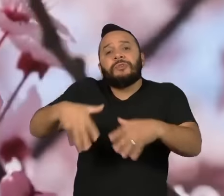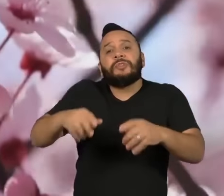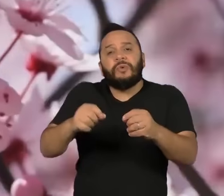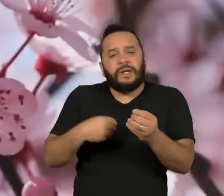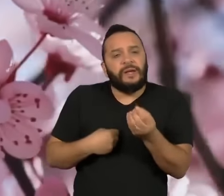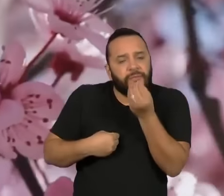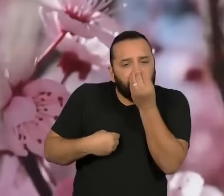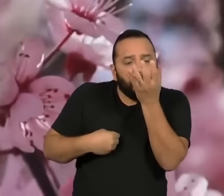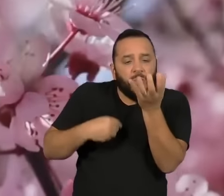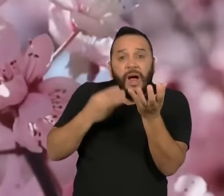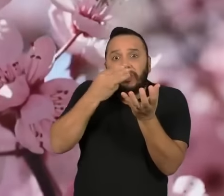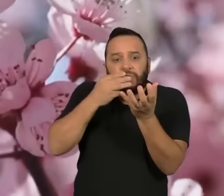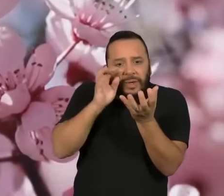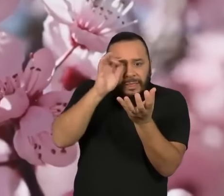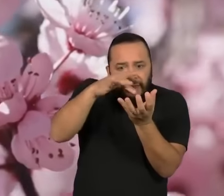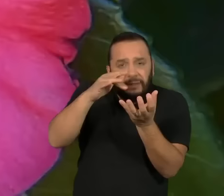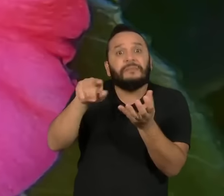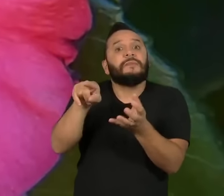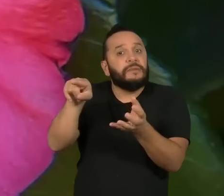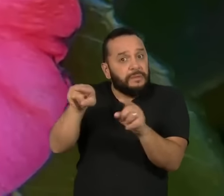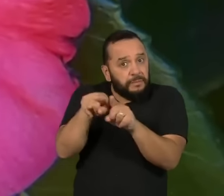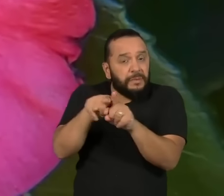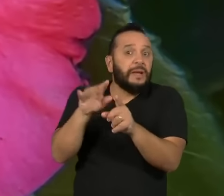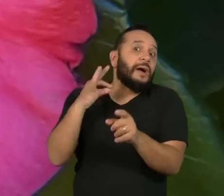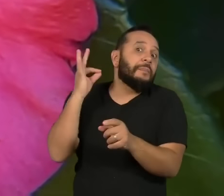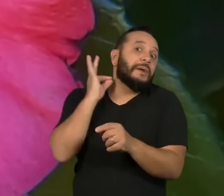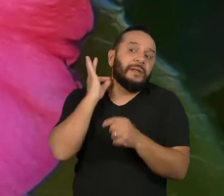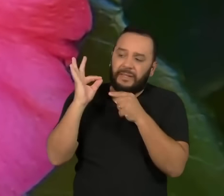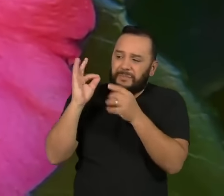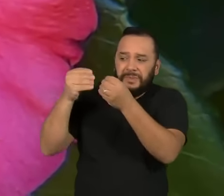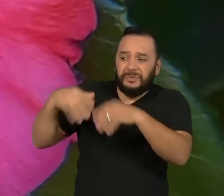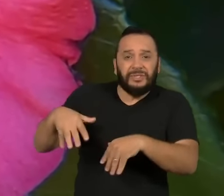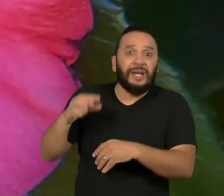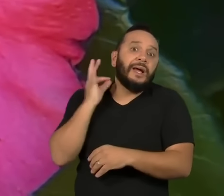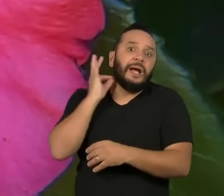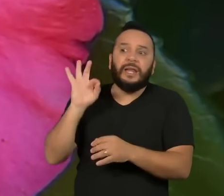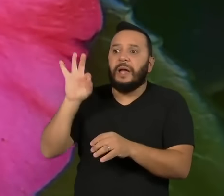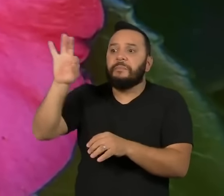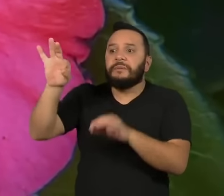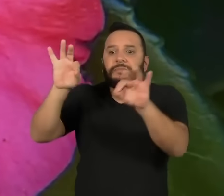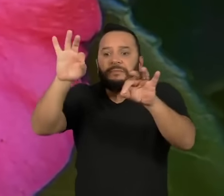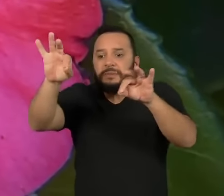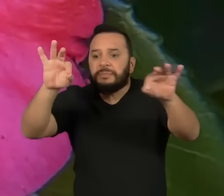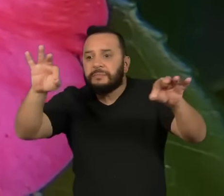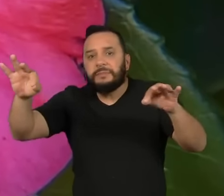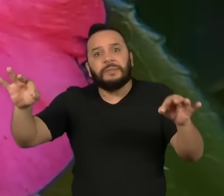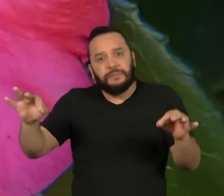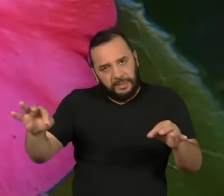e podem ameaçar as abelhas, grandes polinizadoras das plantas alimentícias.